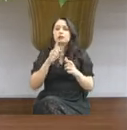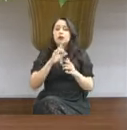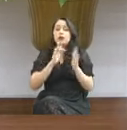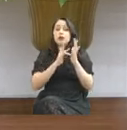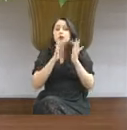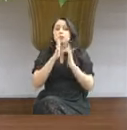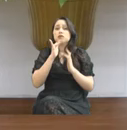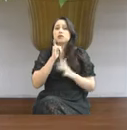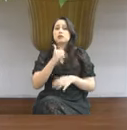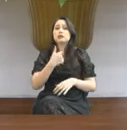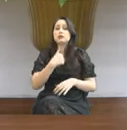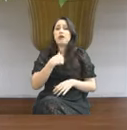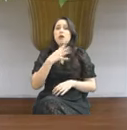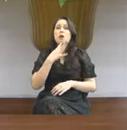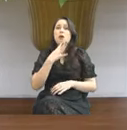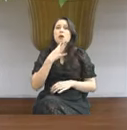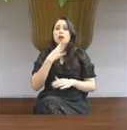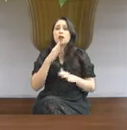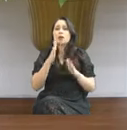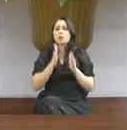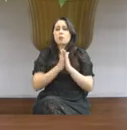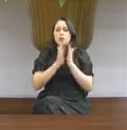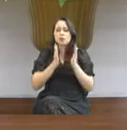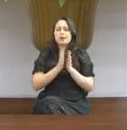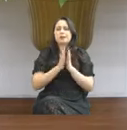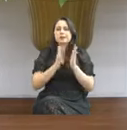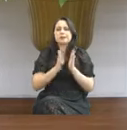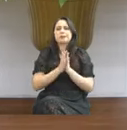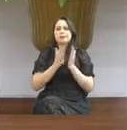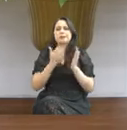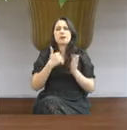sei qual é o motivo da tua pobreza.